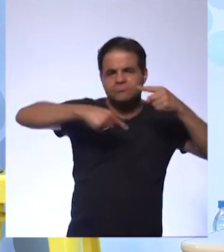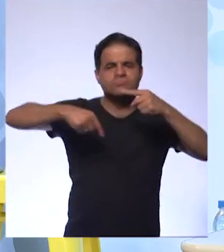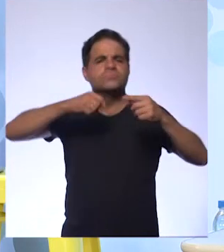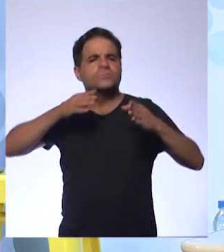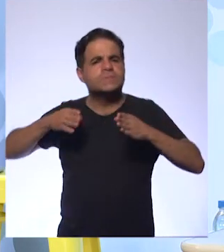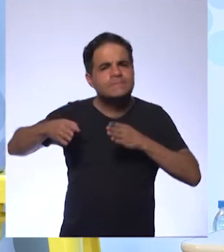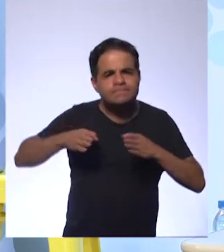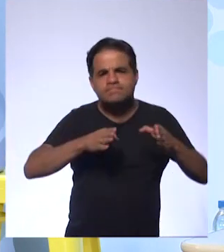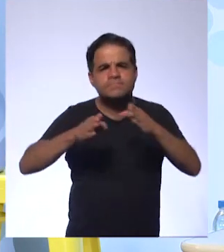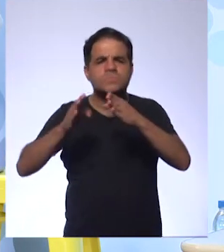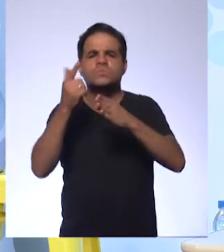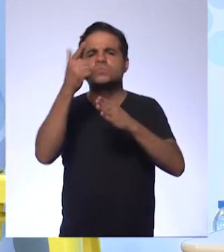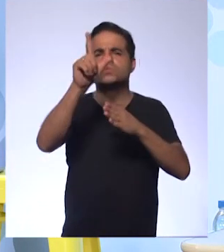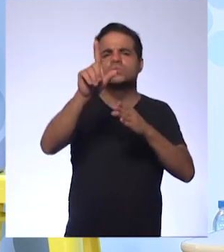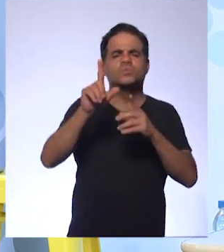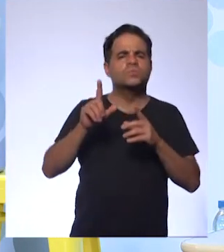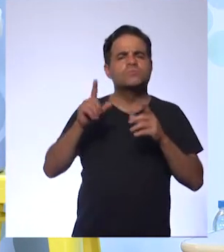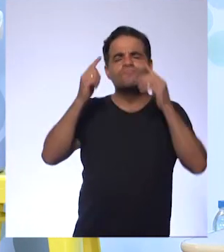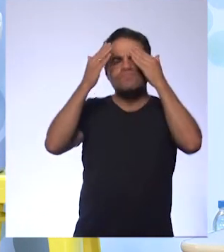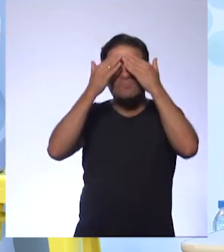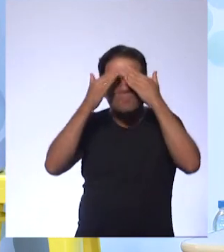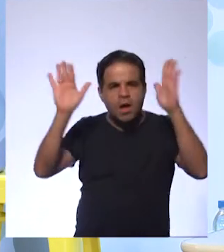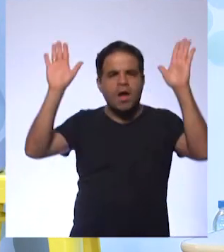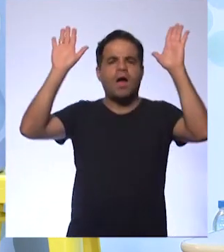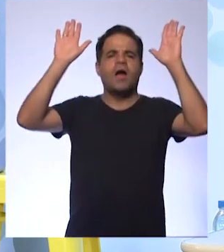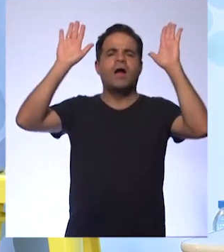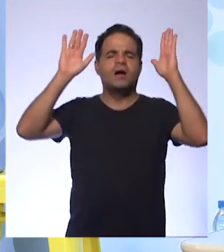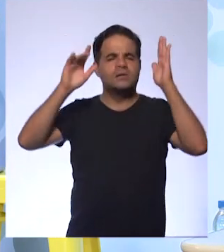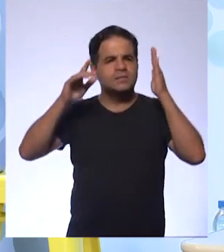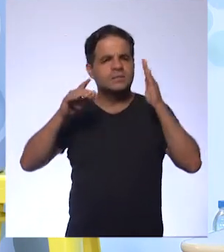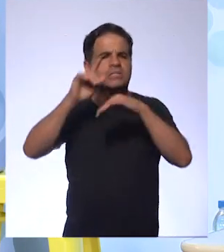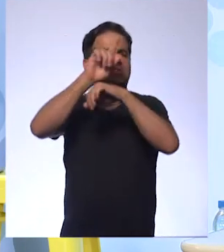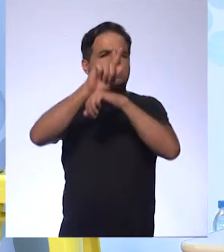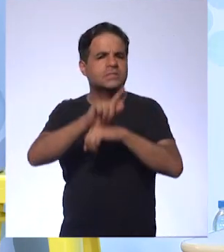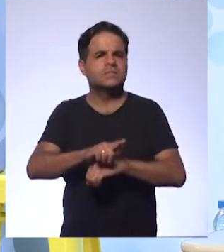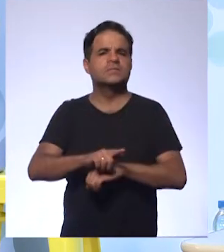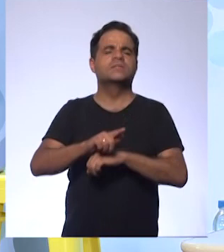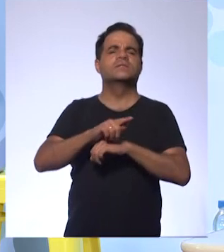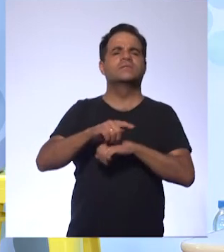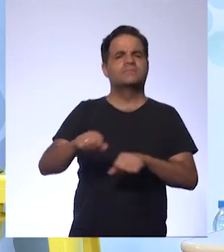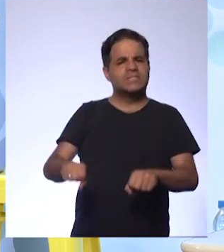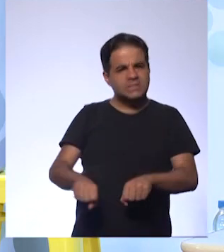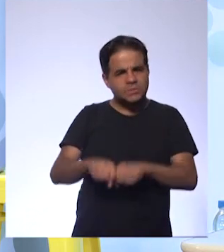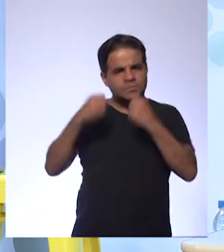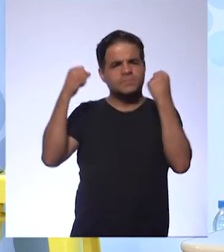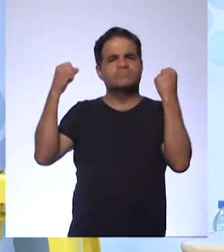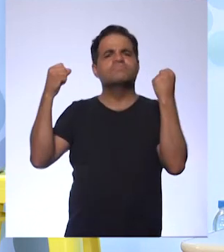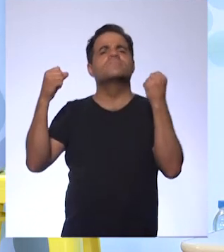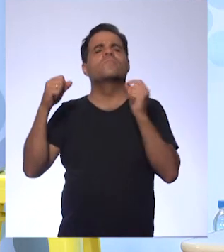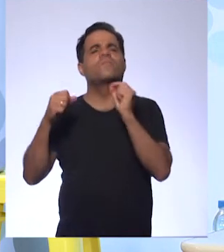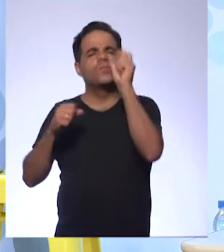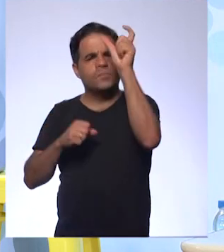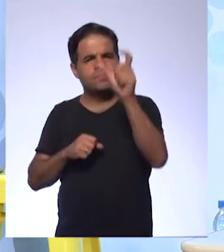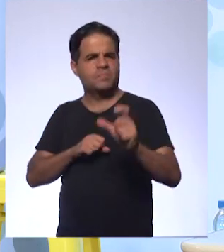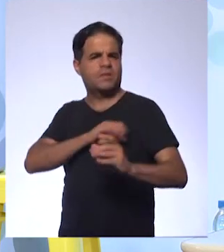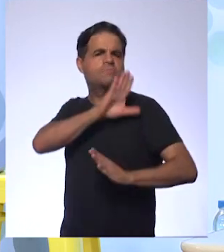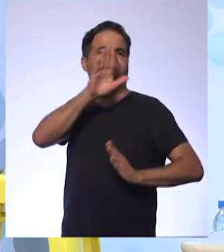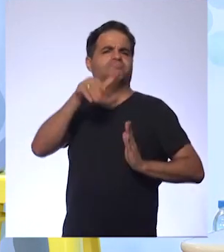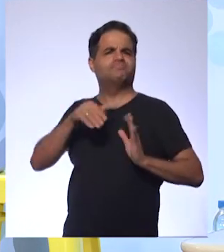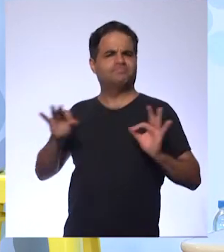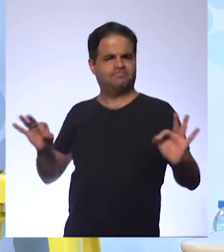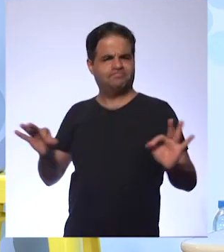caminhe para um outro lugar, né, um outro lugar de autogestão, de romper com aquele